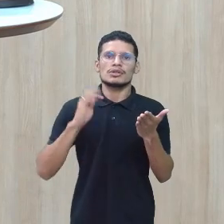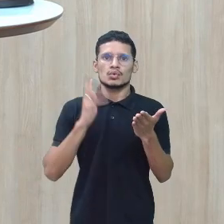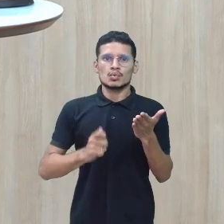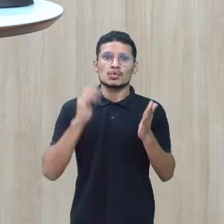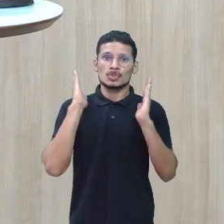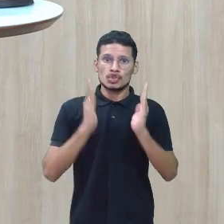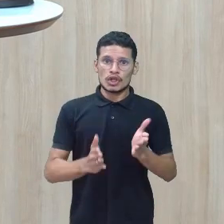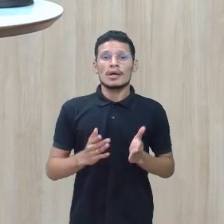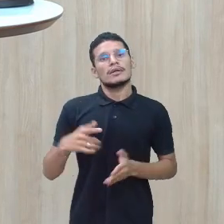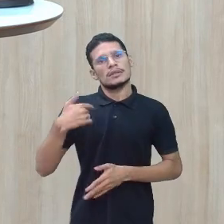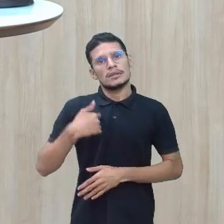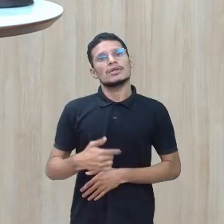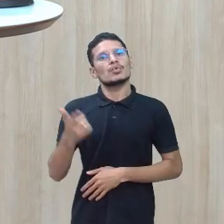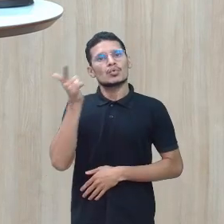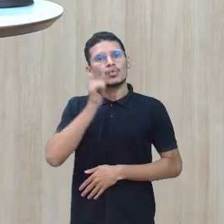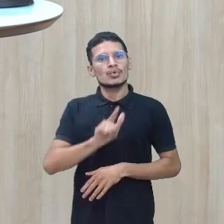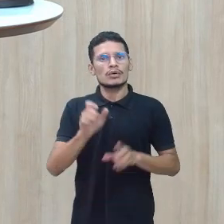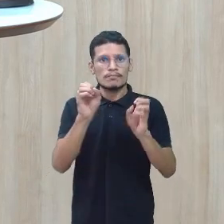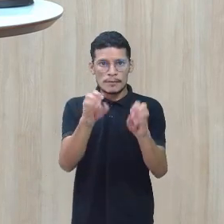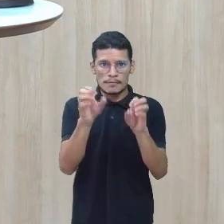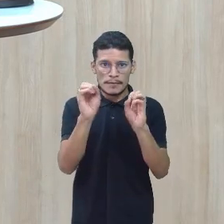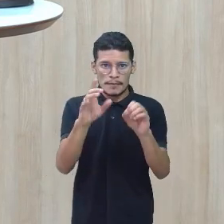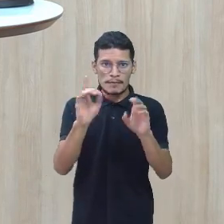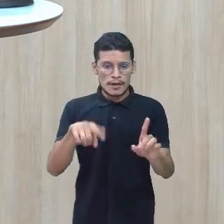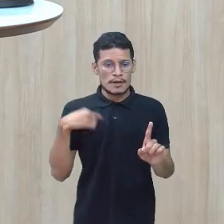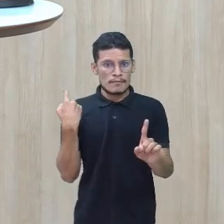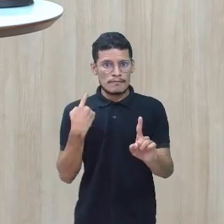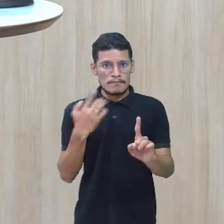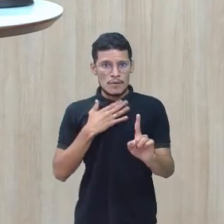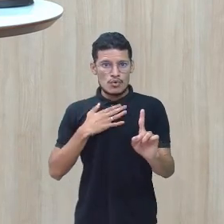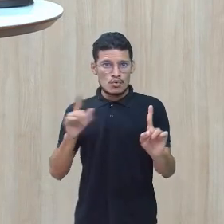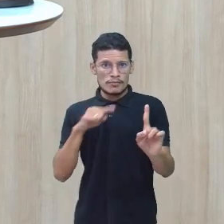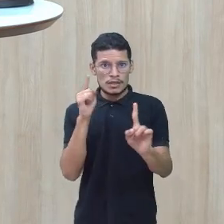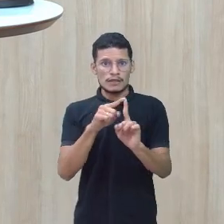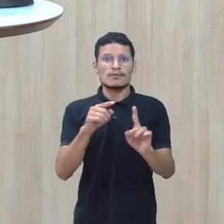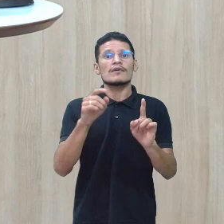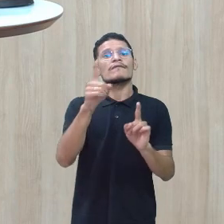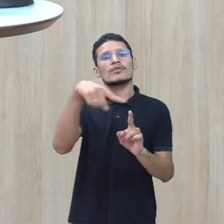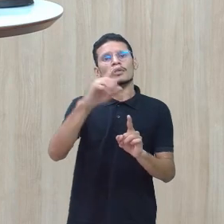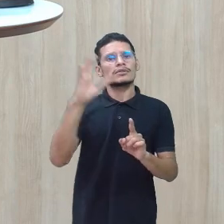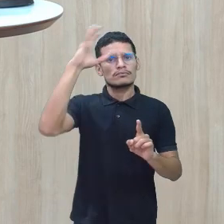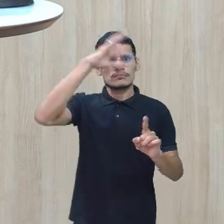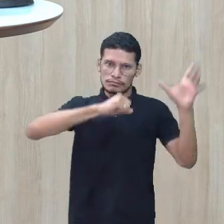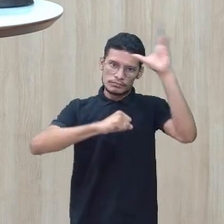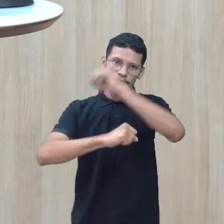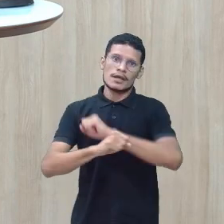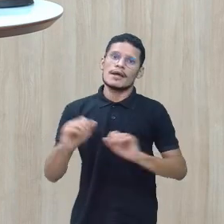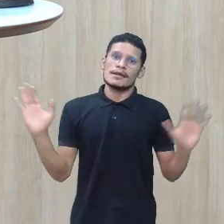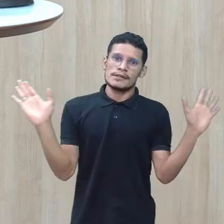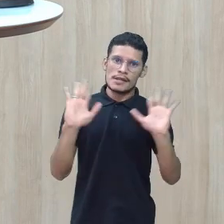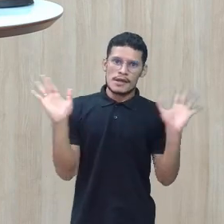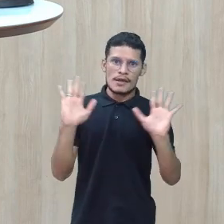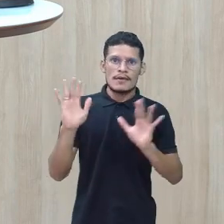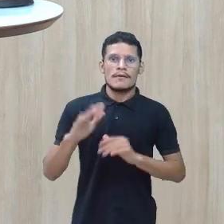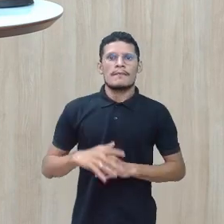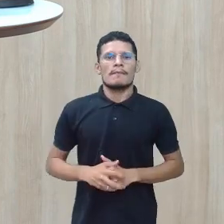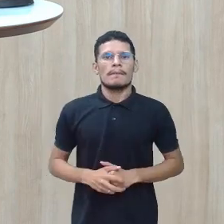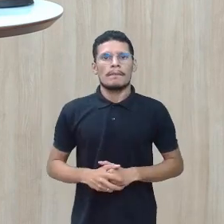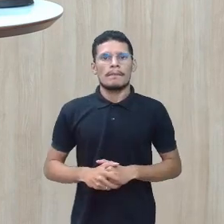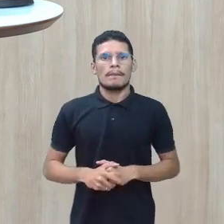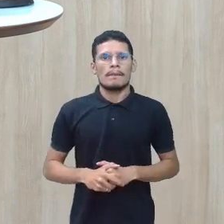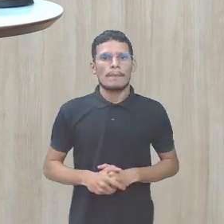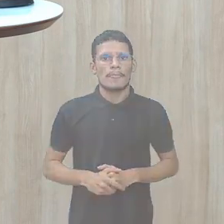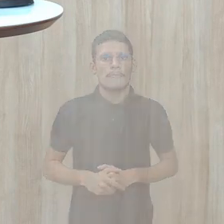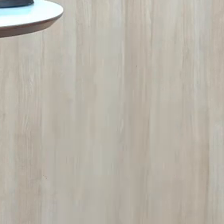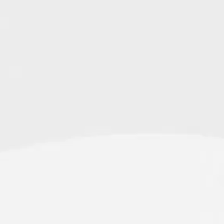e eu tenha conseguido o meu objetivo, que é a aprendizagem de vocês. Tchau, tchau.